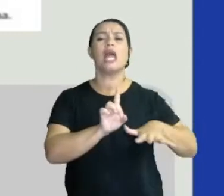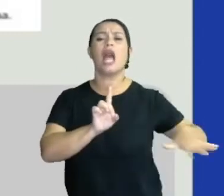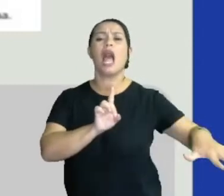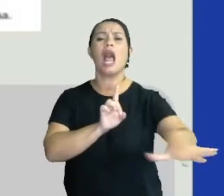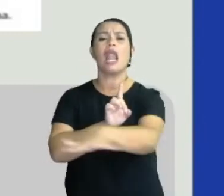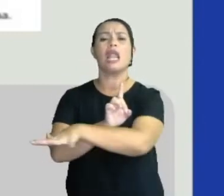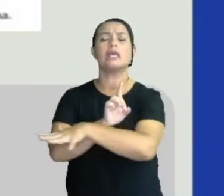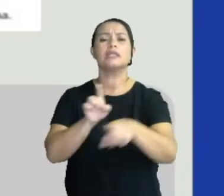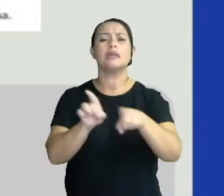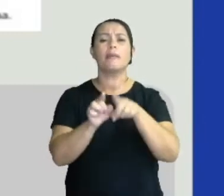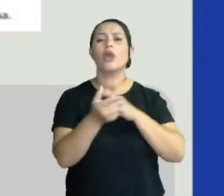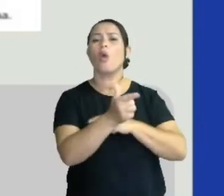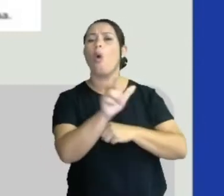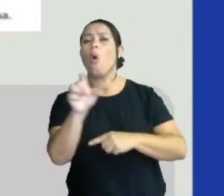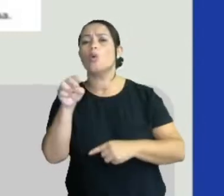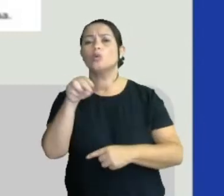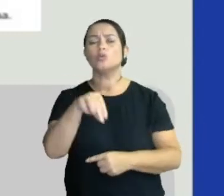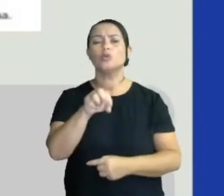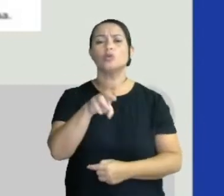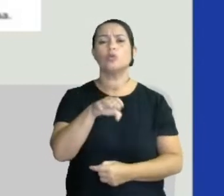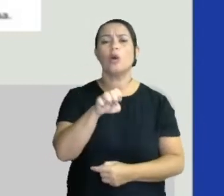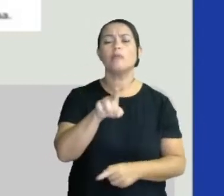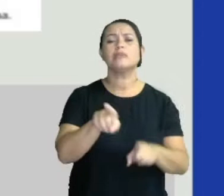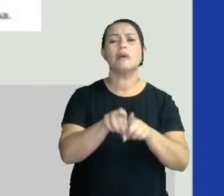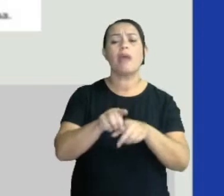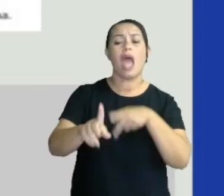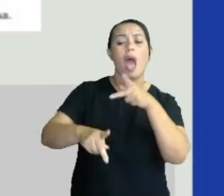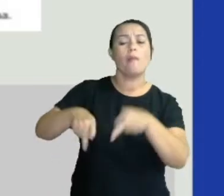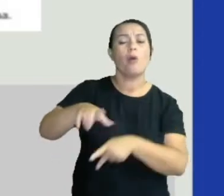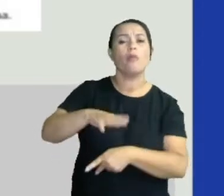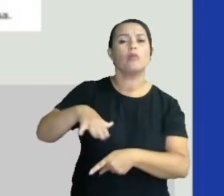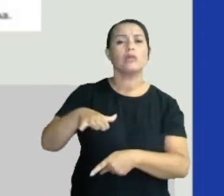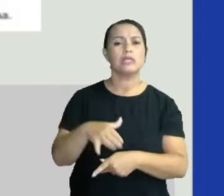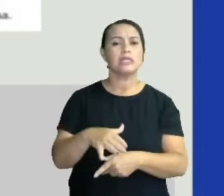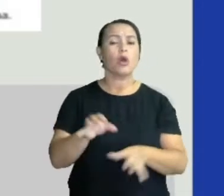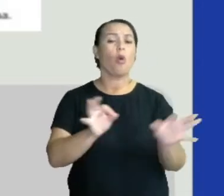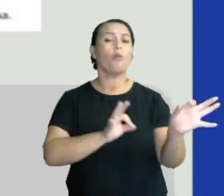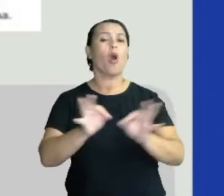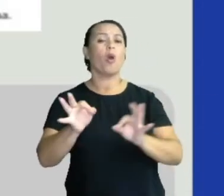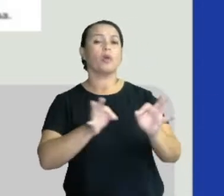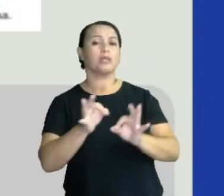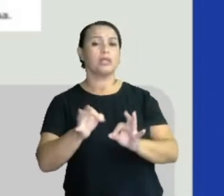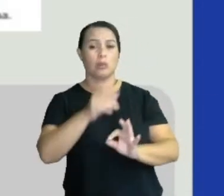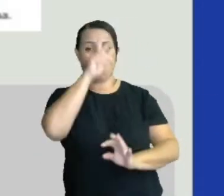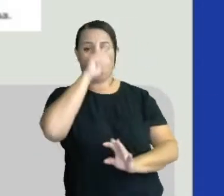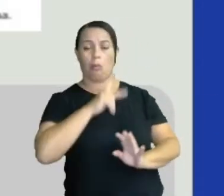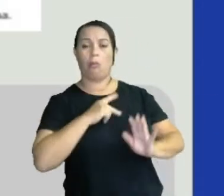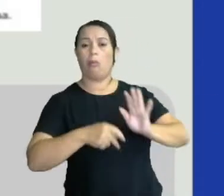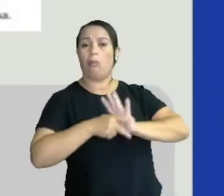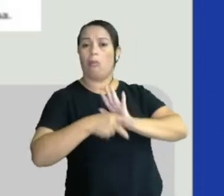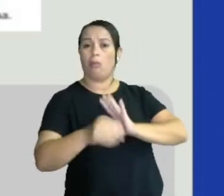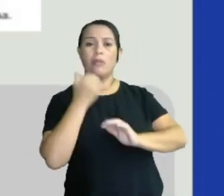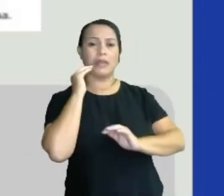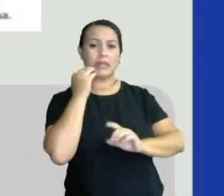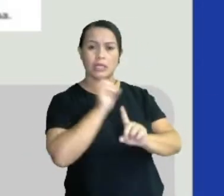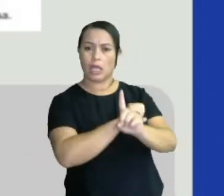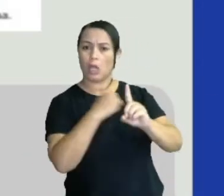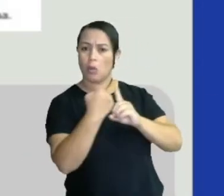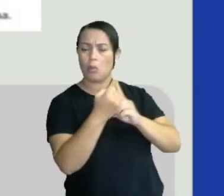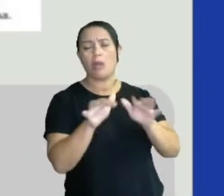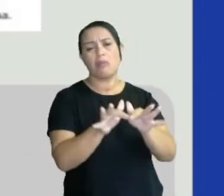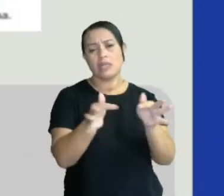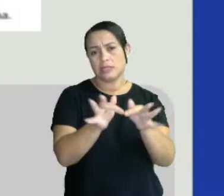nobres e a população às suas formas de organização social. Entenderam, pessoal? É